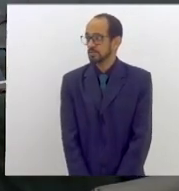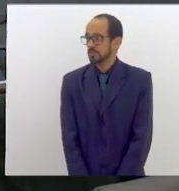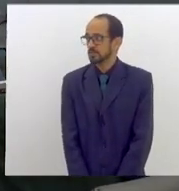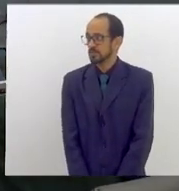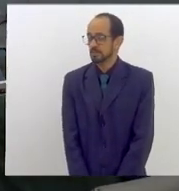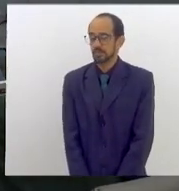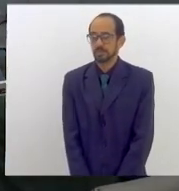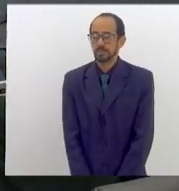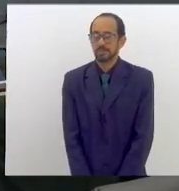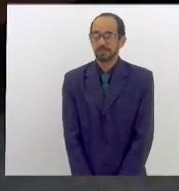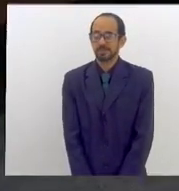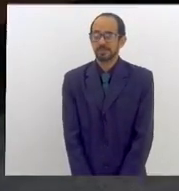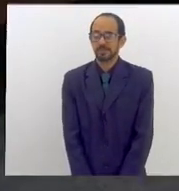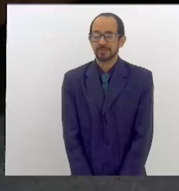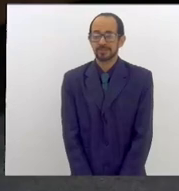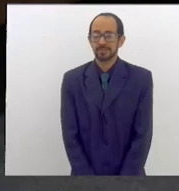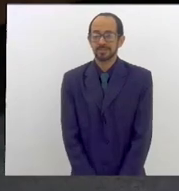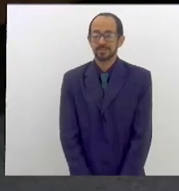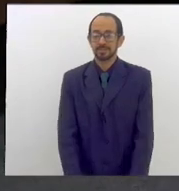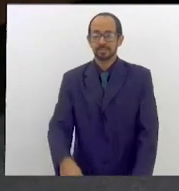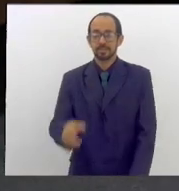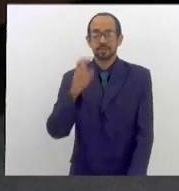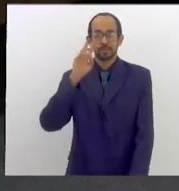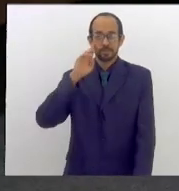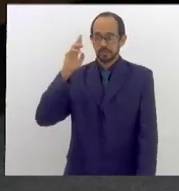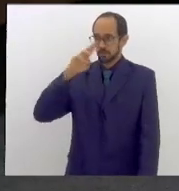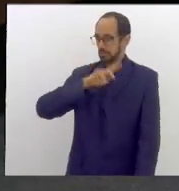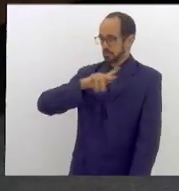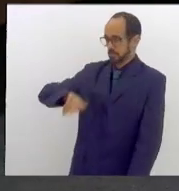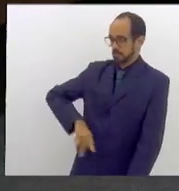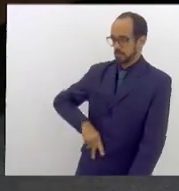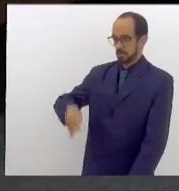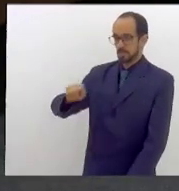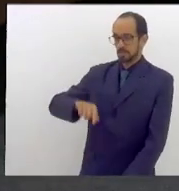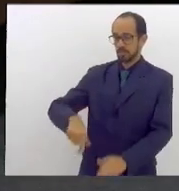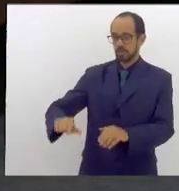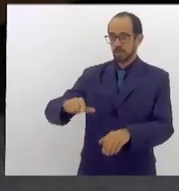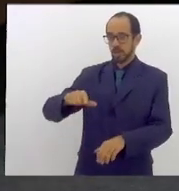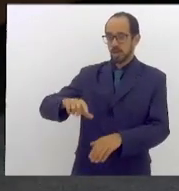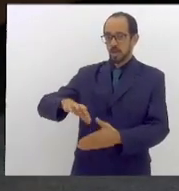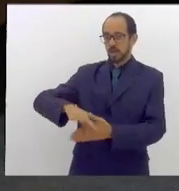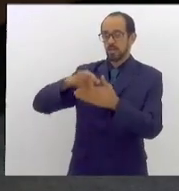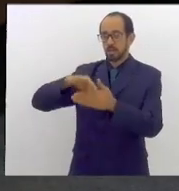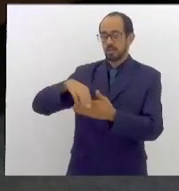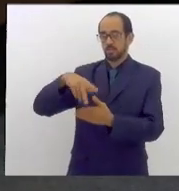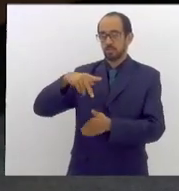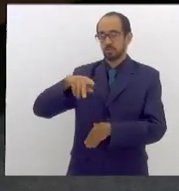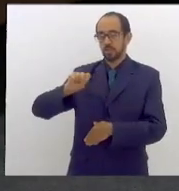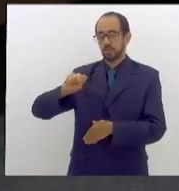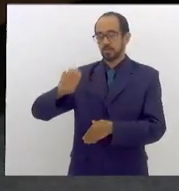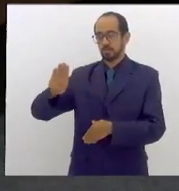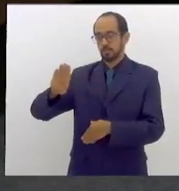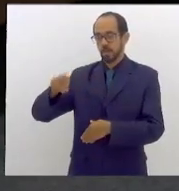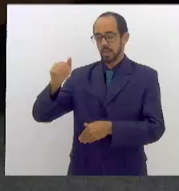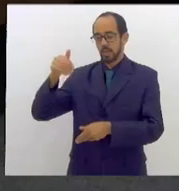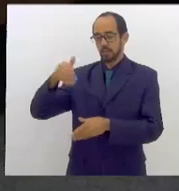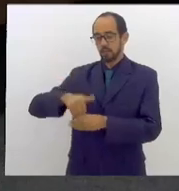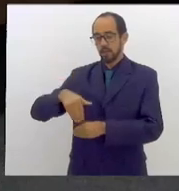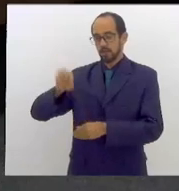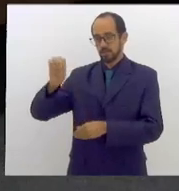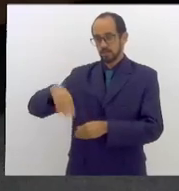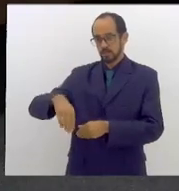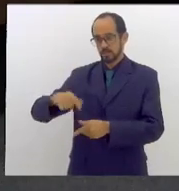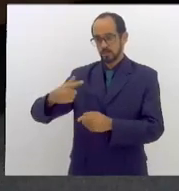senhor presidente a liderança do PSD encaminha ao voto sim que nós não queremos que o governo